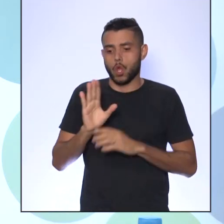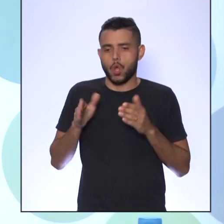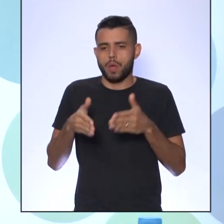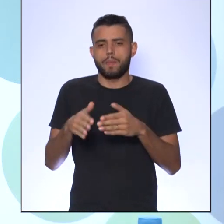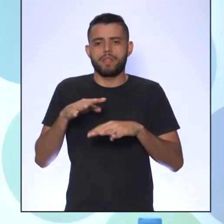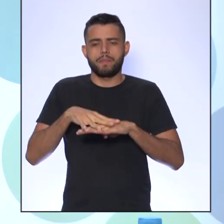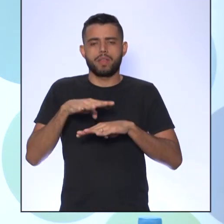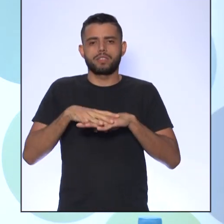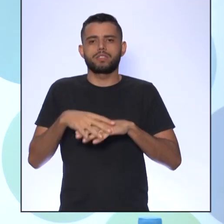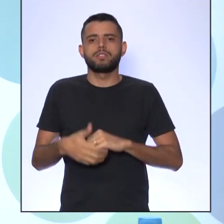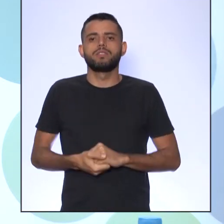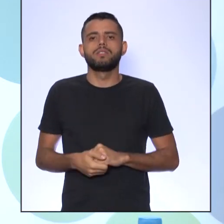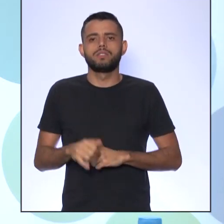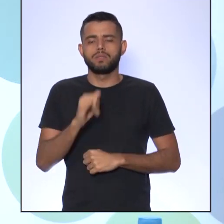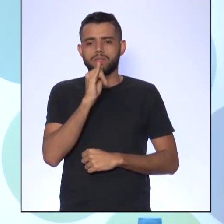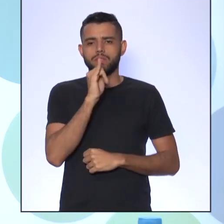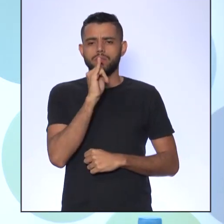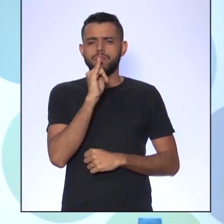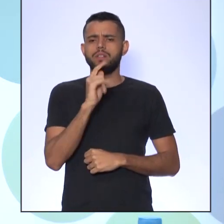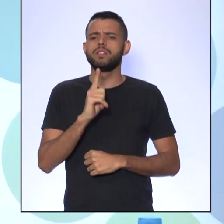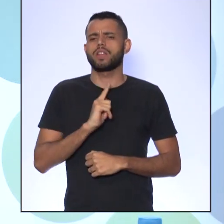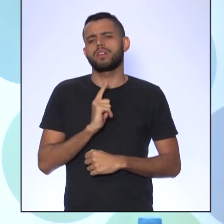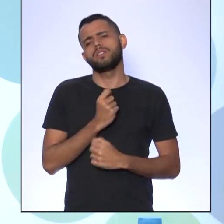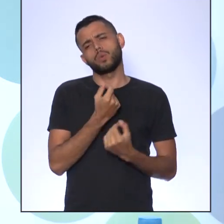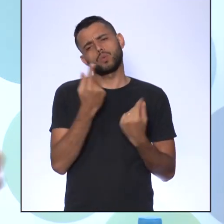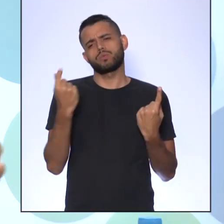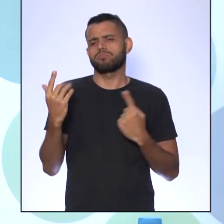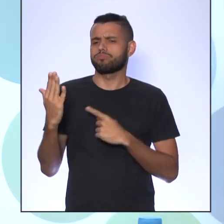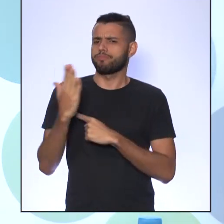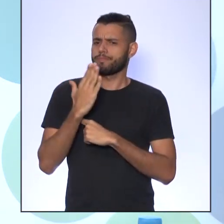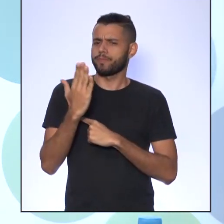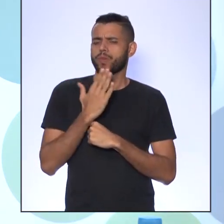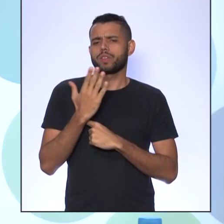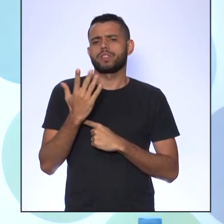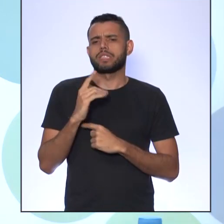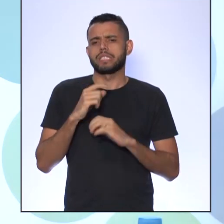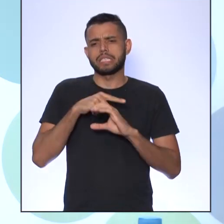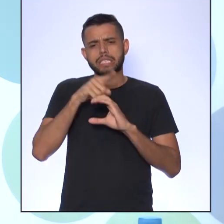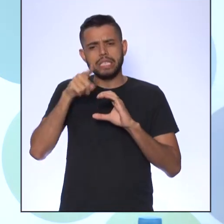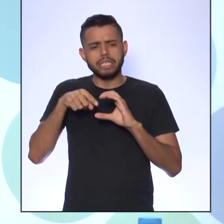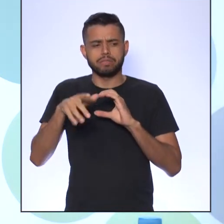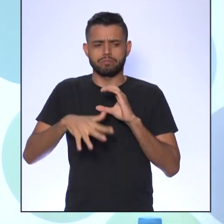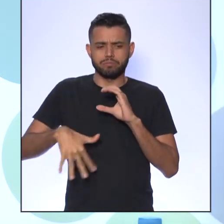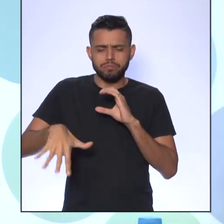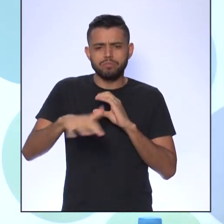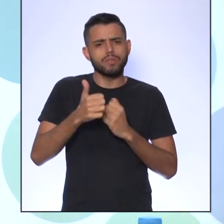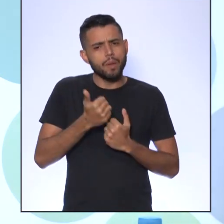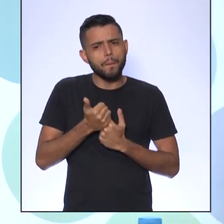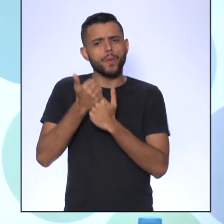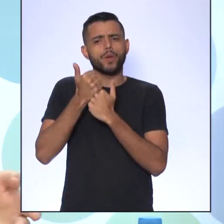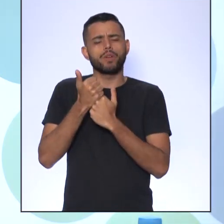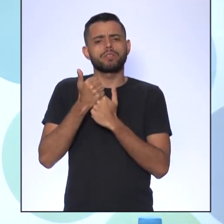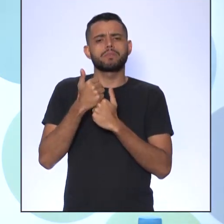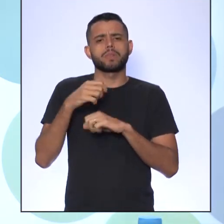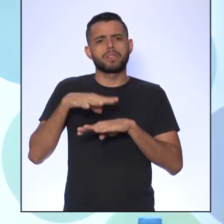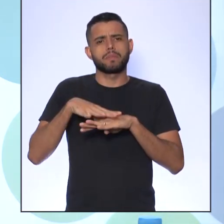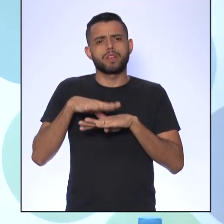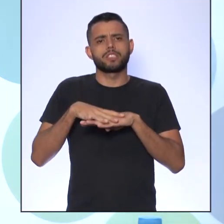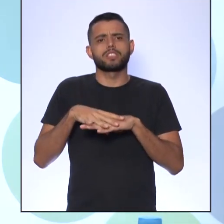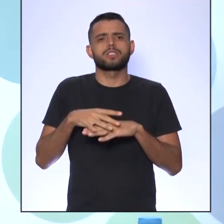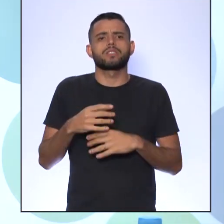vê ciências que se apoiam demais na matemática, obviamente, né, as ciências exatas, né, física, química, engenharia, não